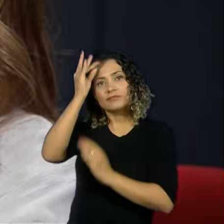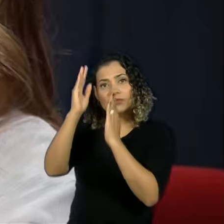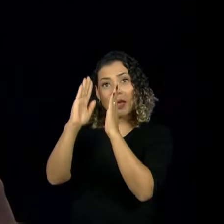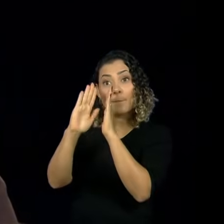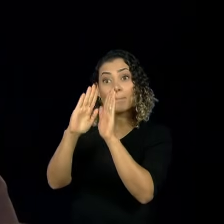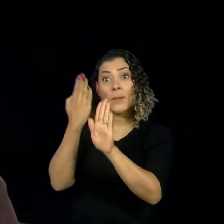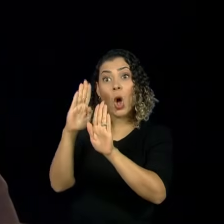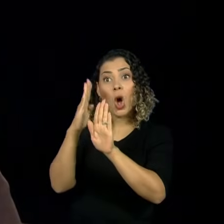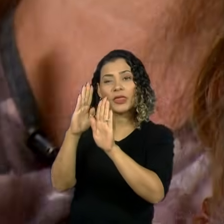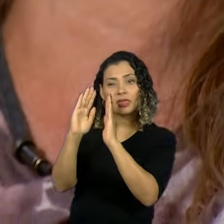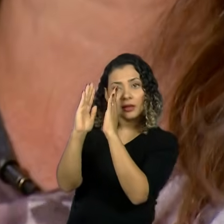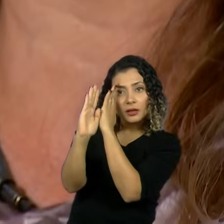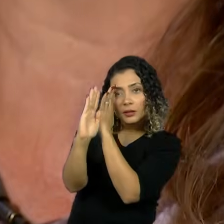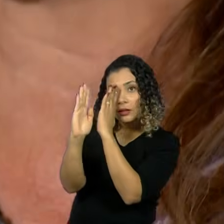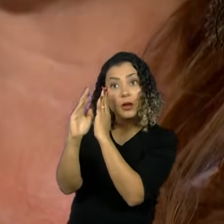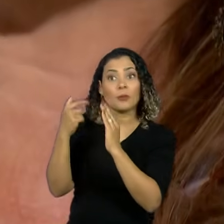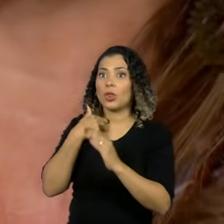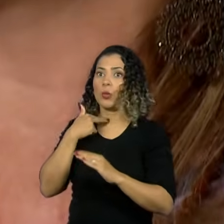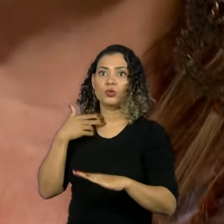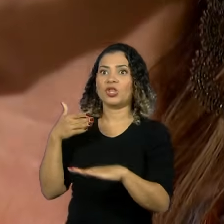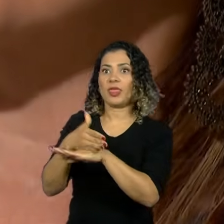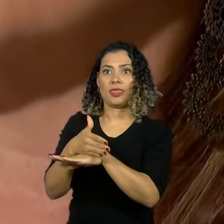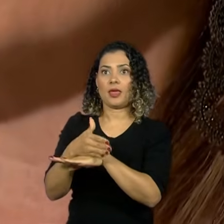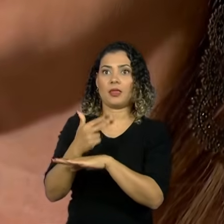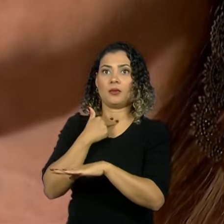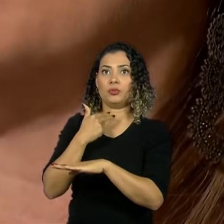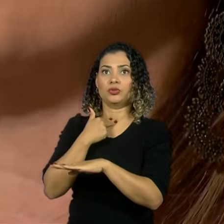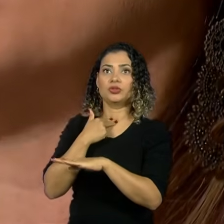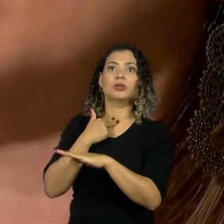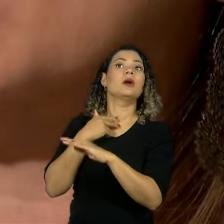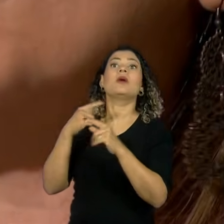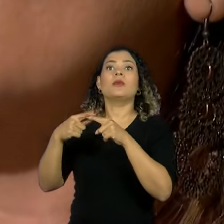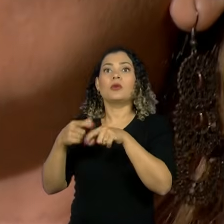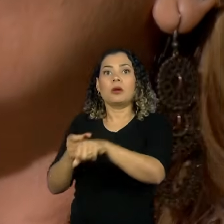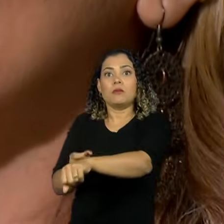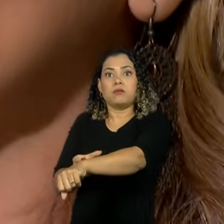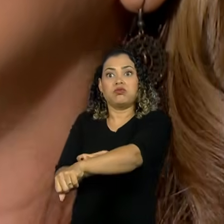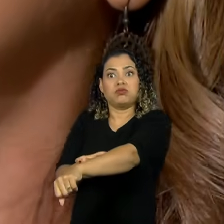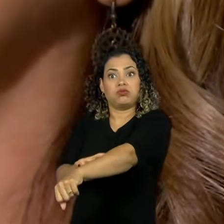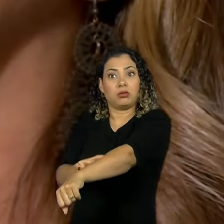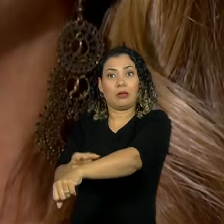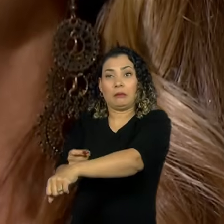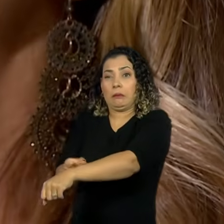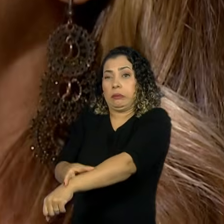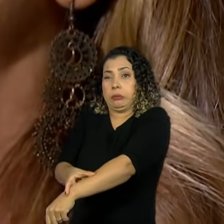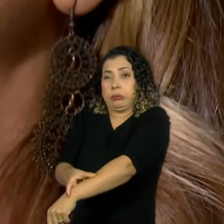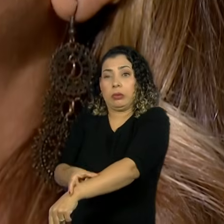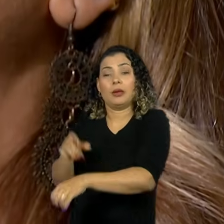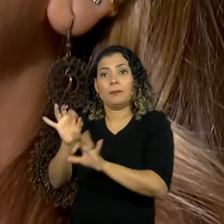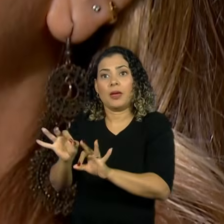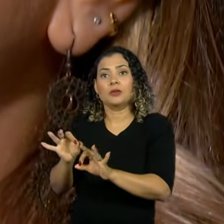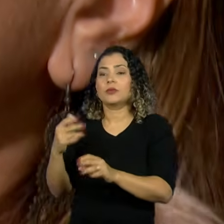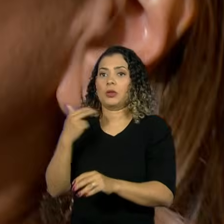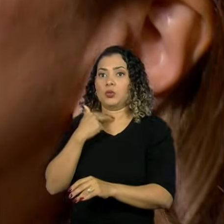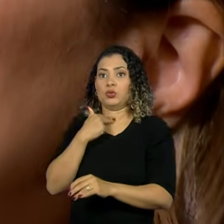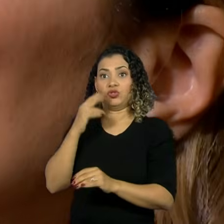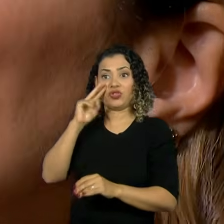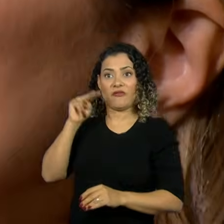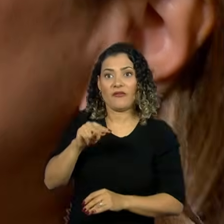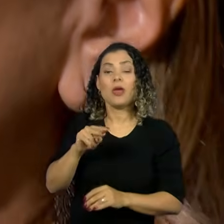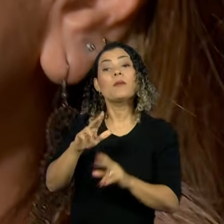frestinha da espiando. porta, assim, porque não deixava a gente entrar, porque É. abria o curativo, e a ferida era muito horrível. É. E aí